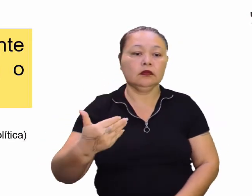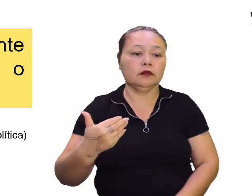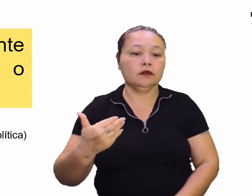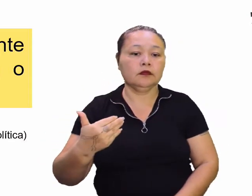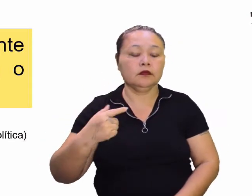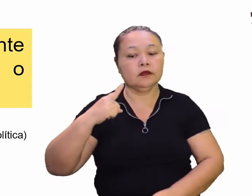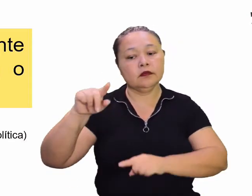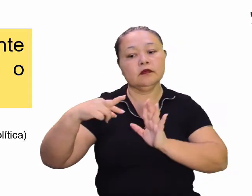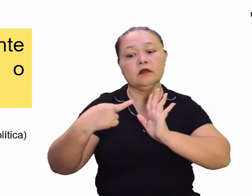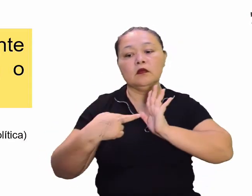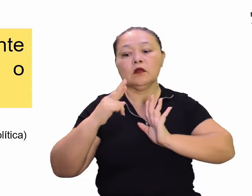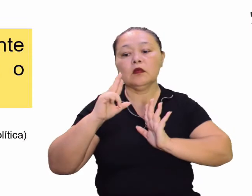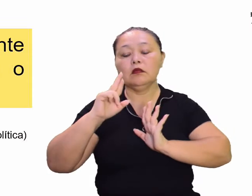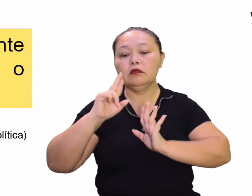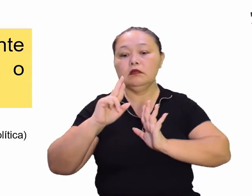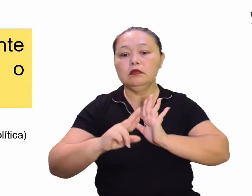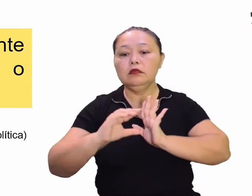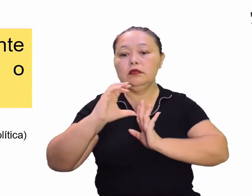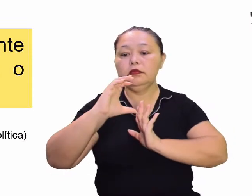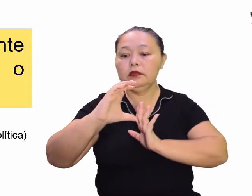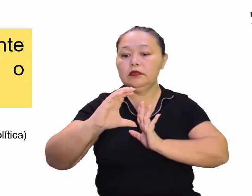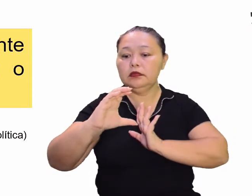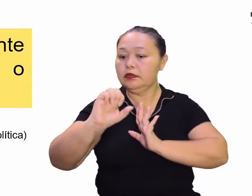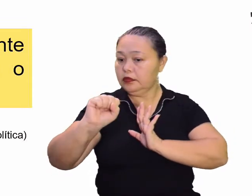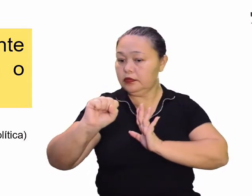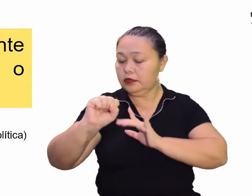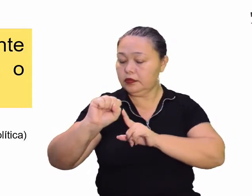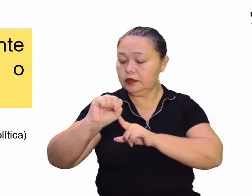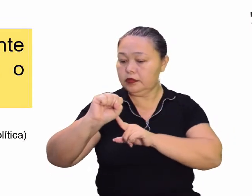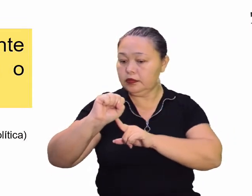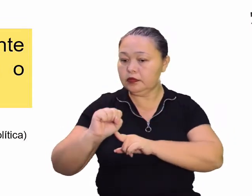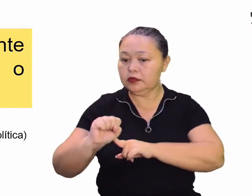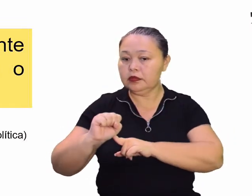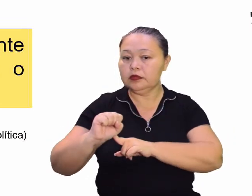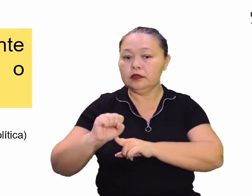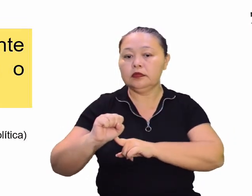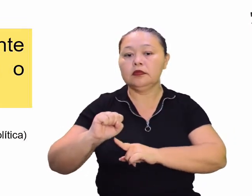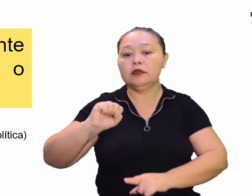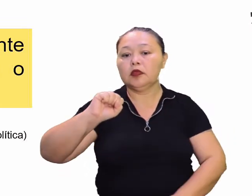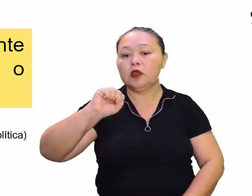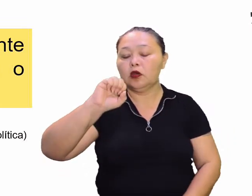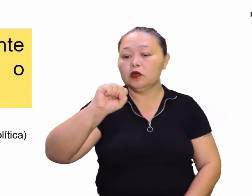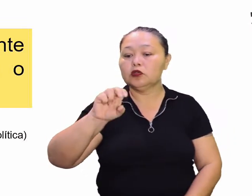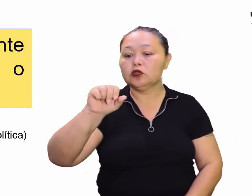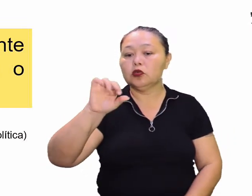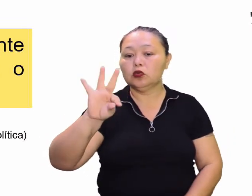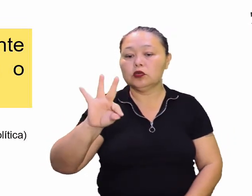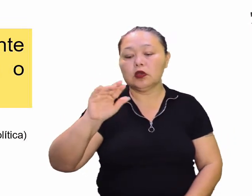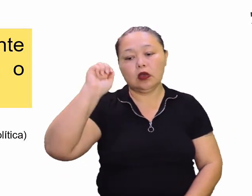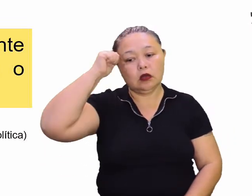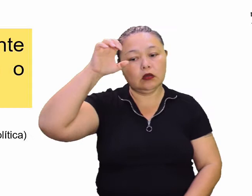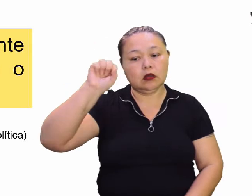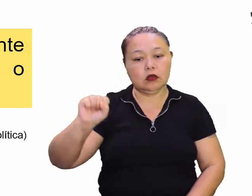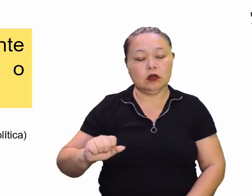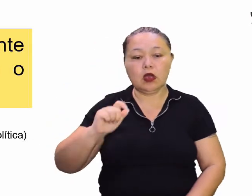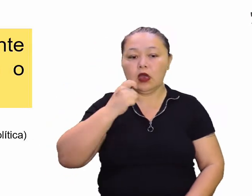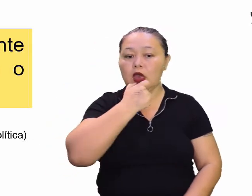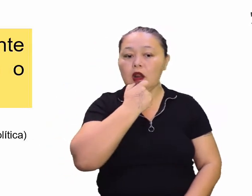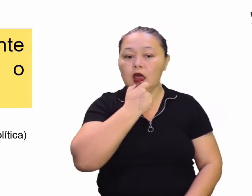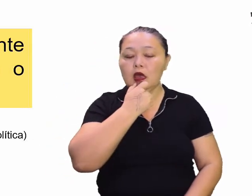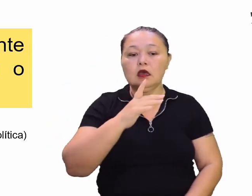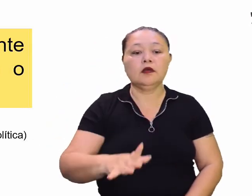ela vem representada aí pela letra S, que significa South África, o Sul, África do Sul em